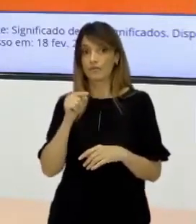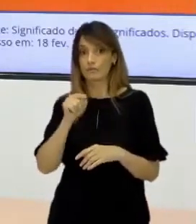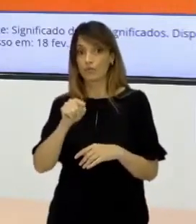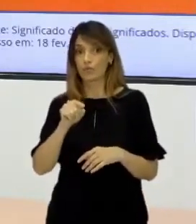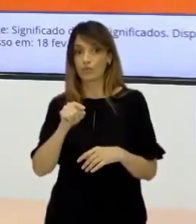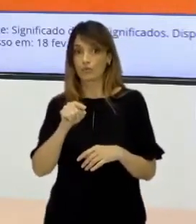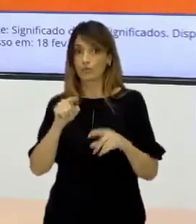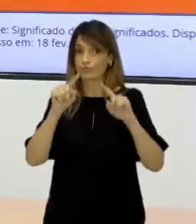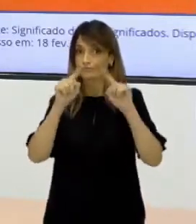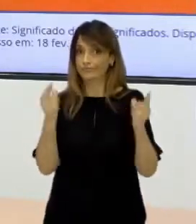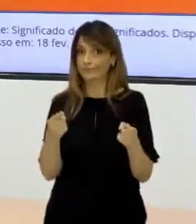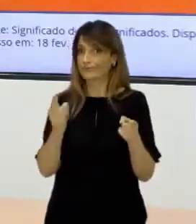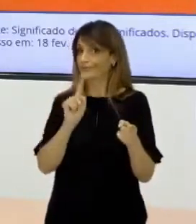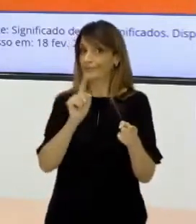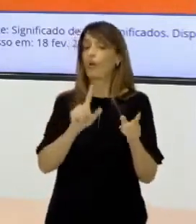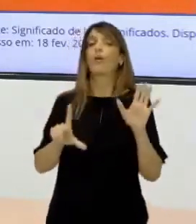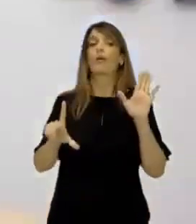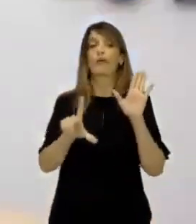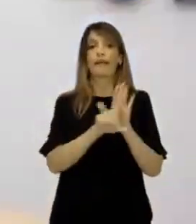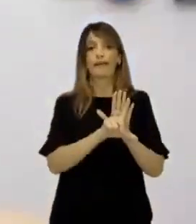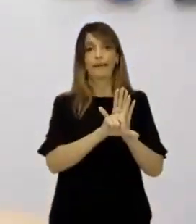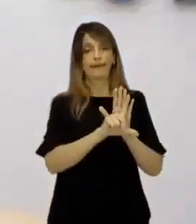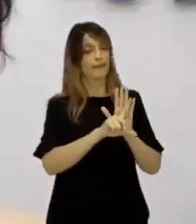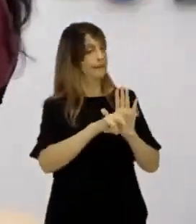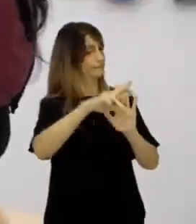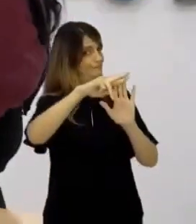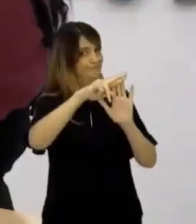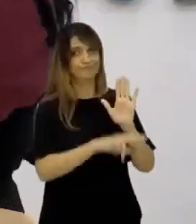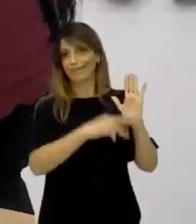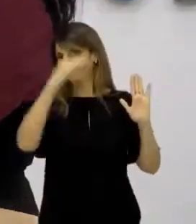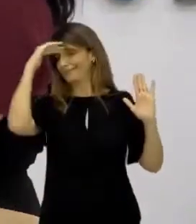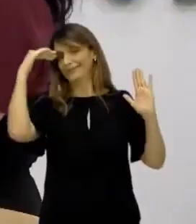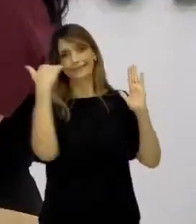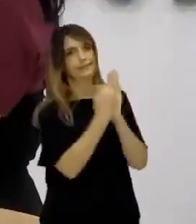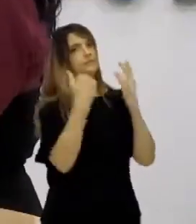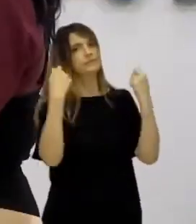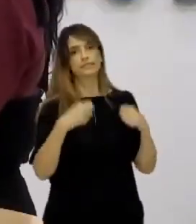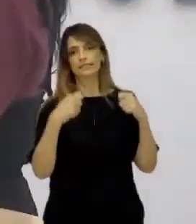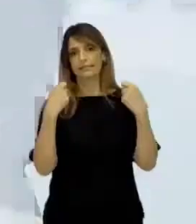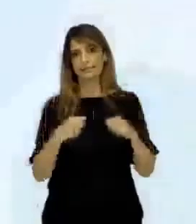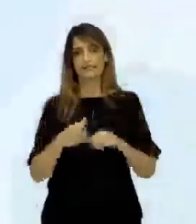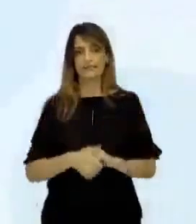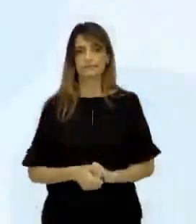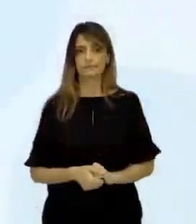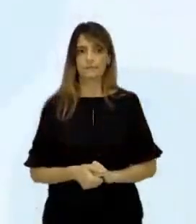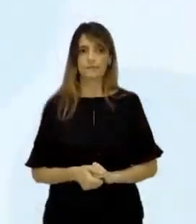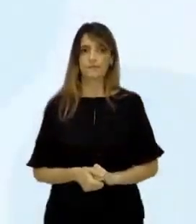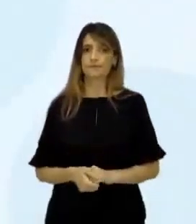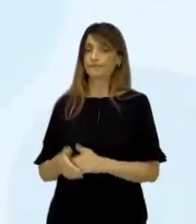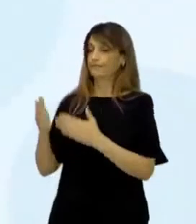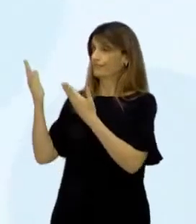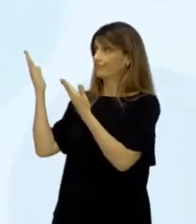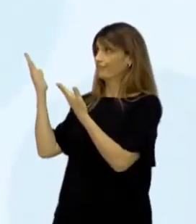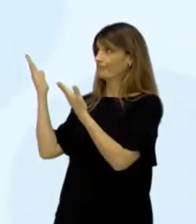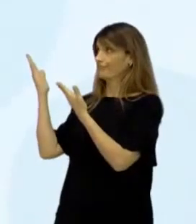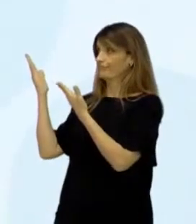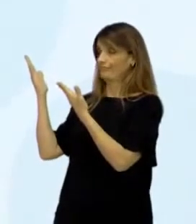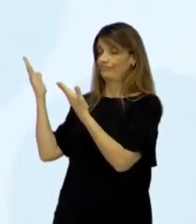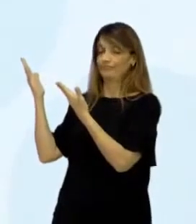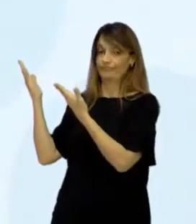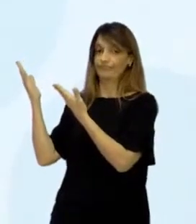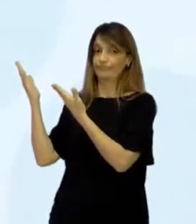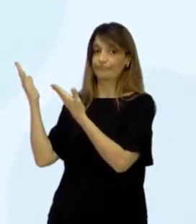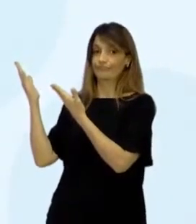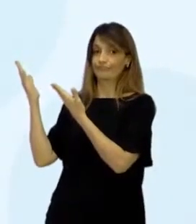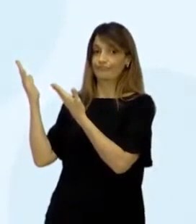gente. Lei é lei, ponto final. Exato. E aí, o que acontece? A lei, ela é um princípio, né? Uma norma e um